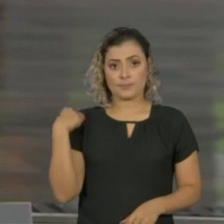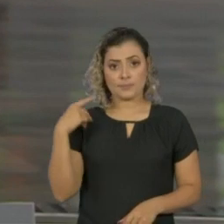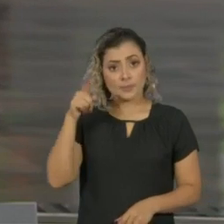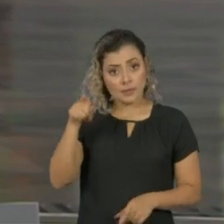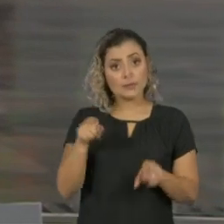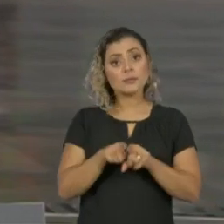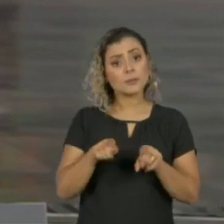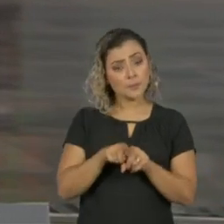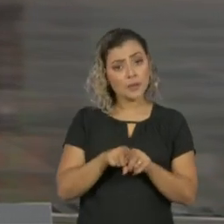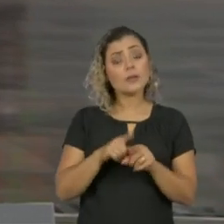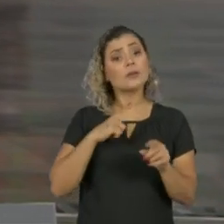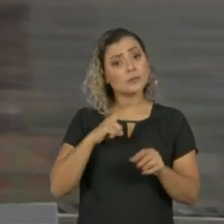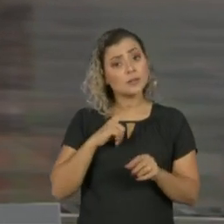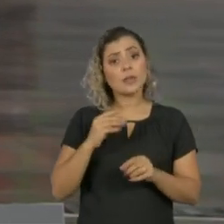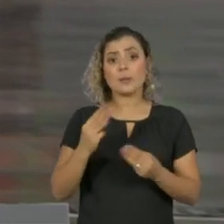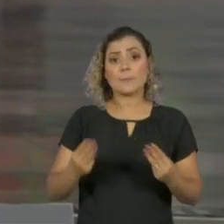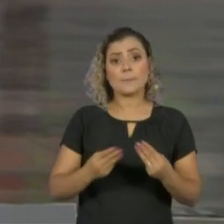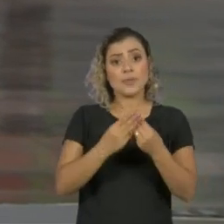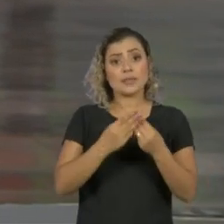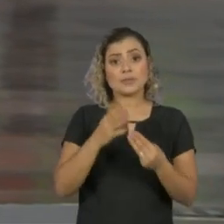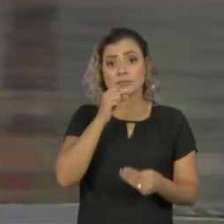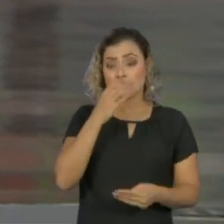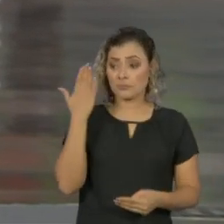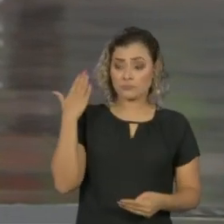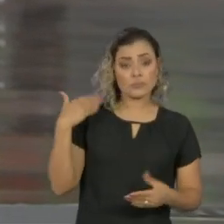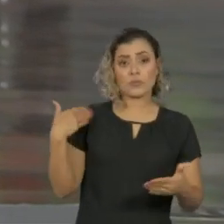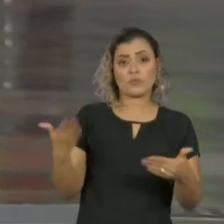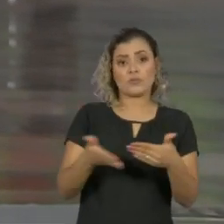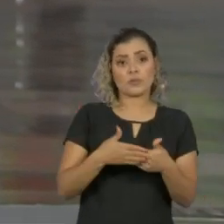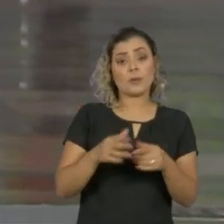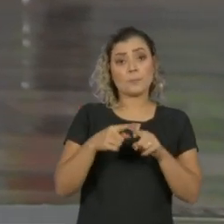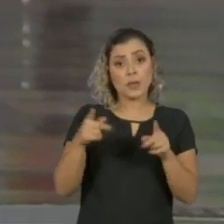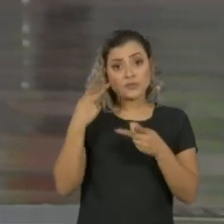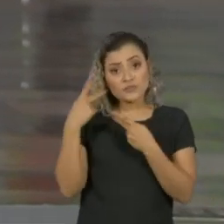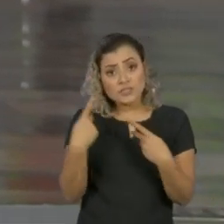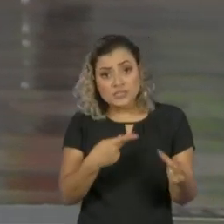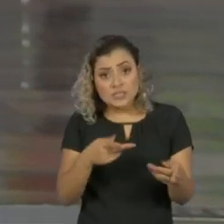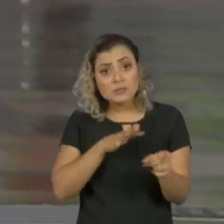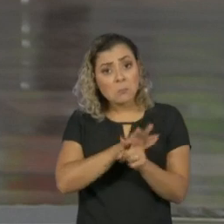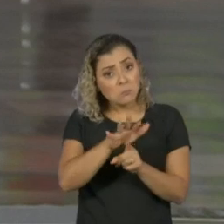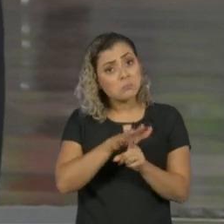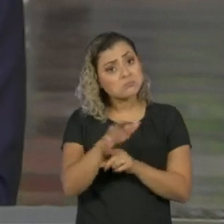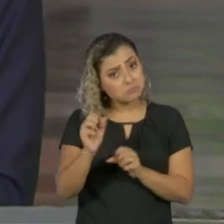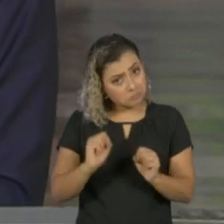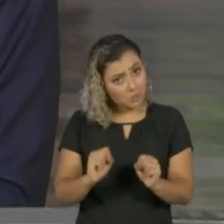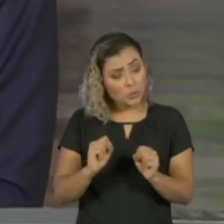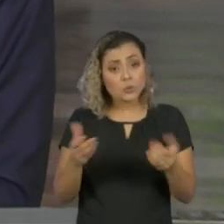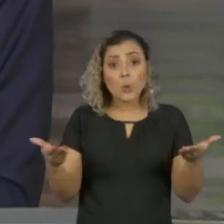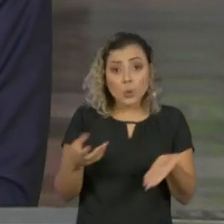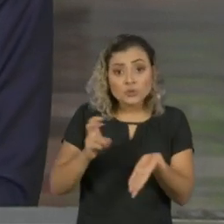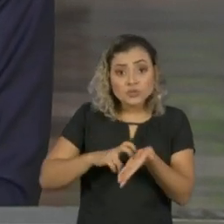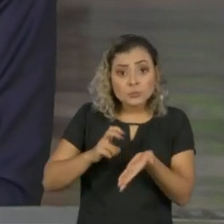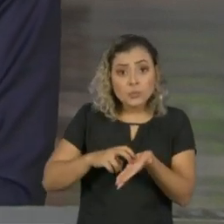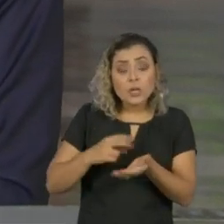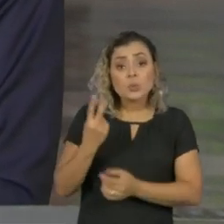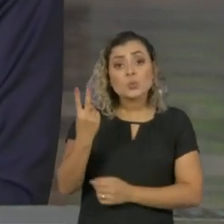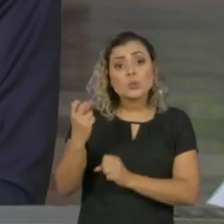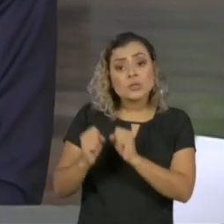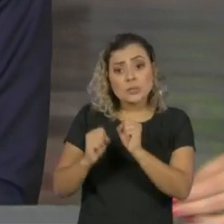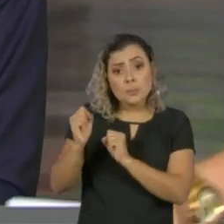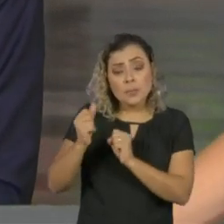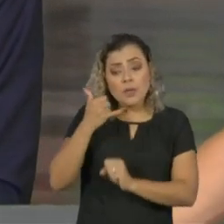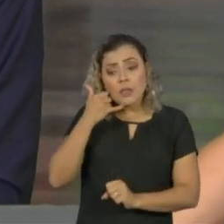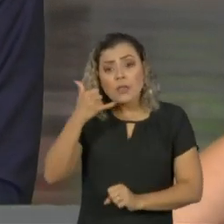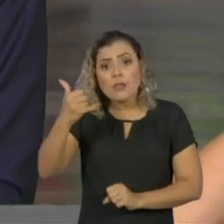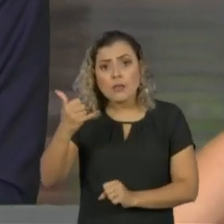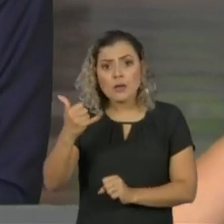impediu a realização de missas desde o último sábado, mas não impediu o turismo religioso. E hoje pela manhã eu fiz contato com duas empresas que operam